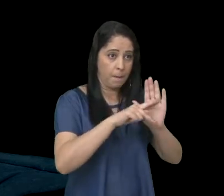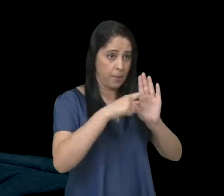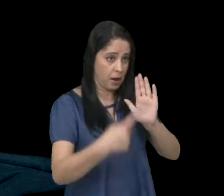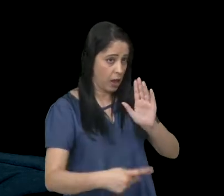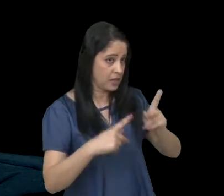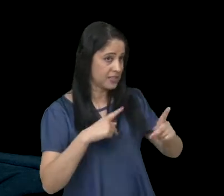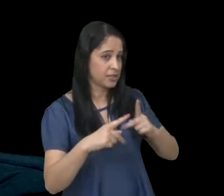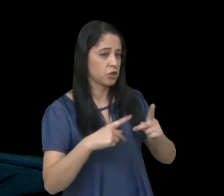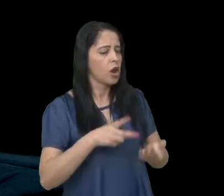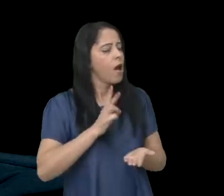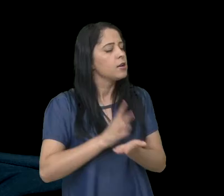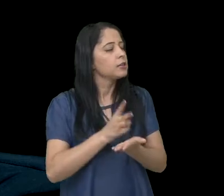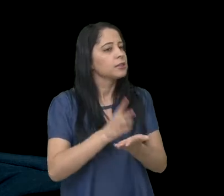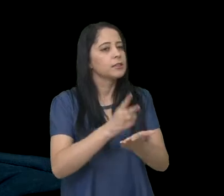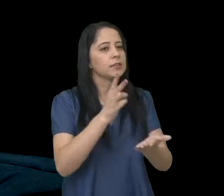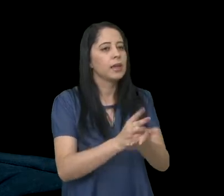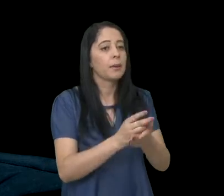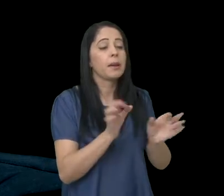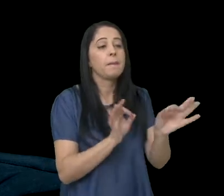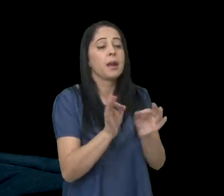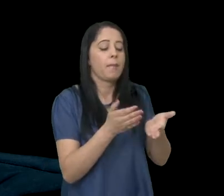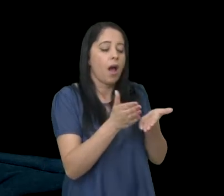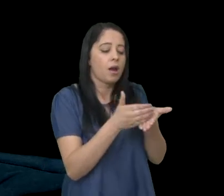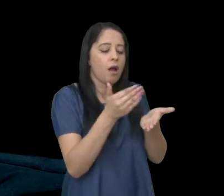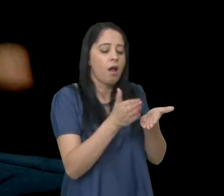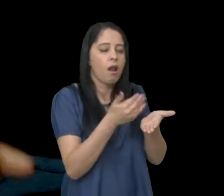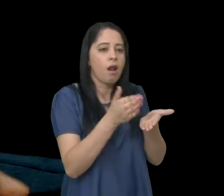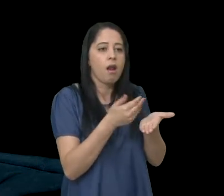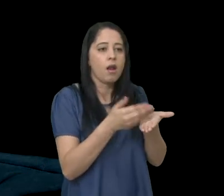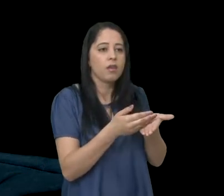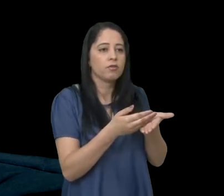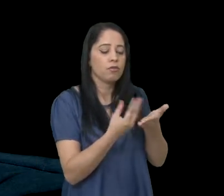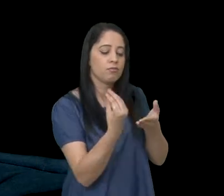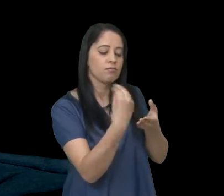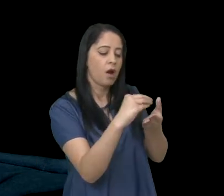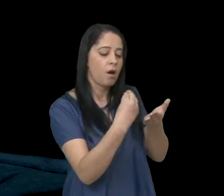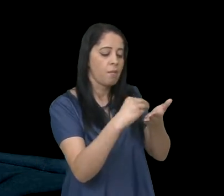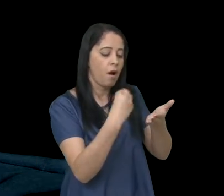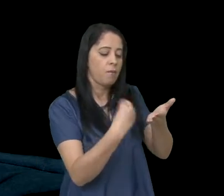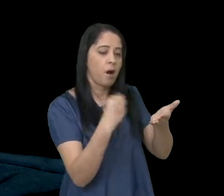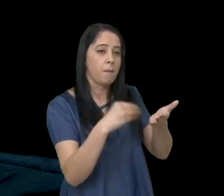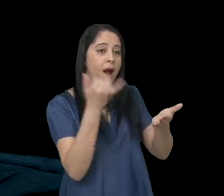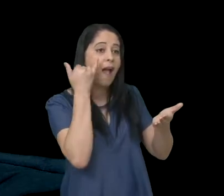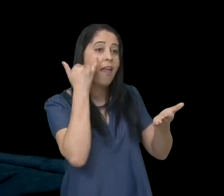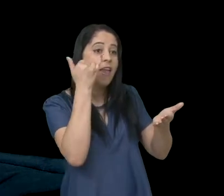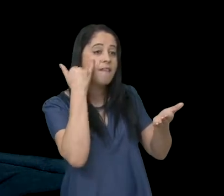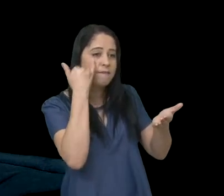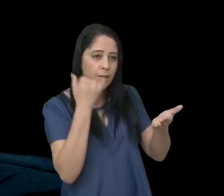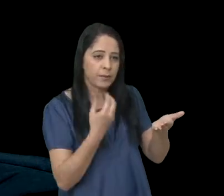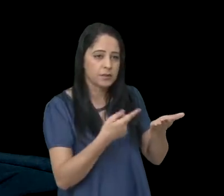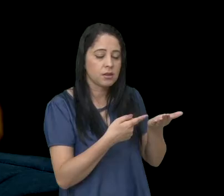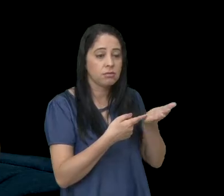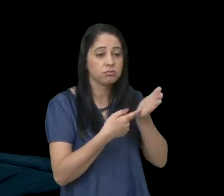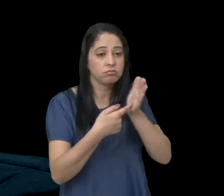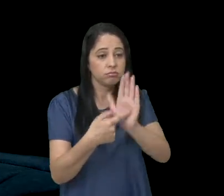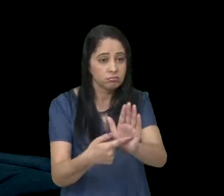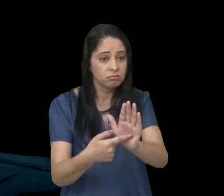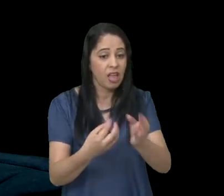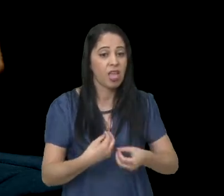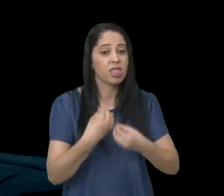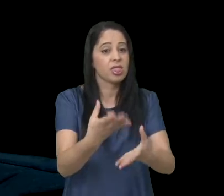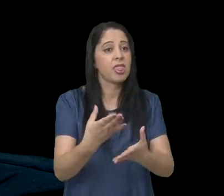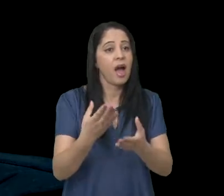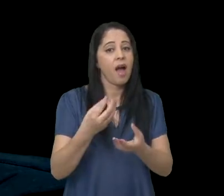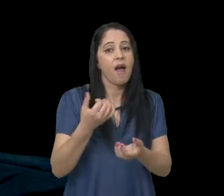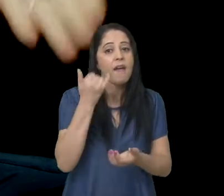José sempre faz as cartilhas, porque a cartilha é um mecanismo de você dar essa orientação para as